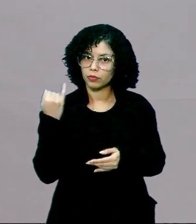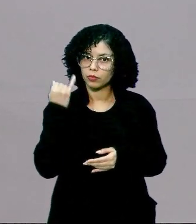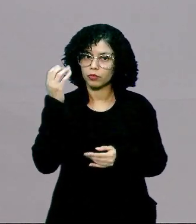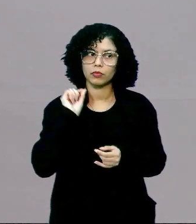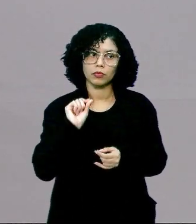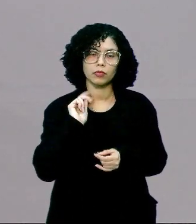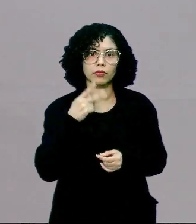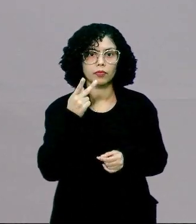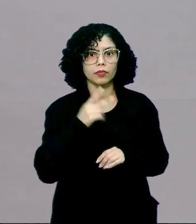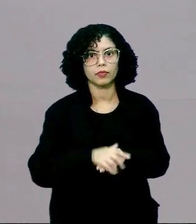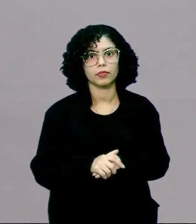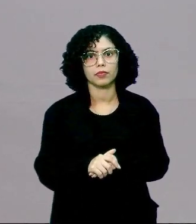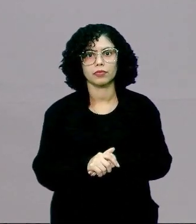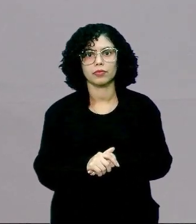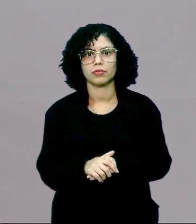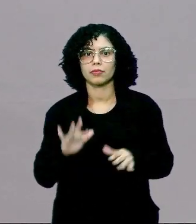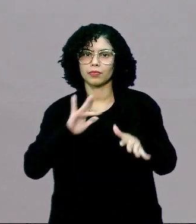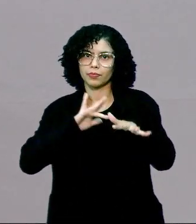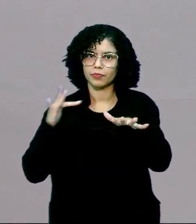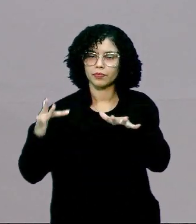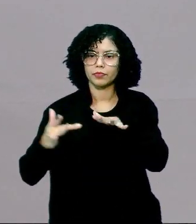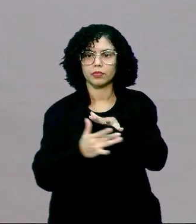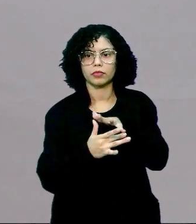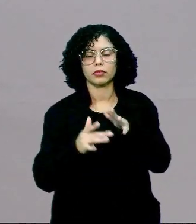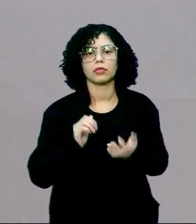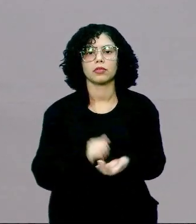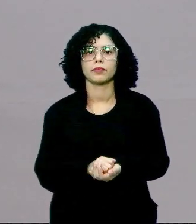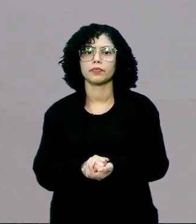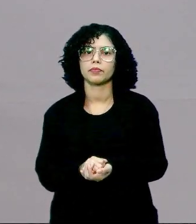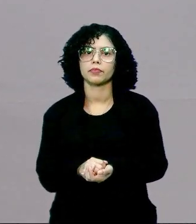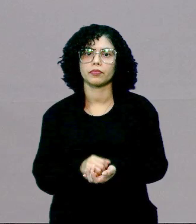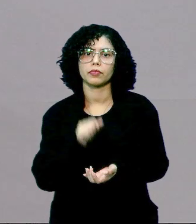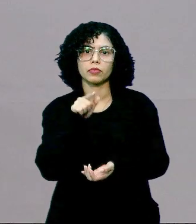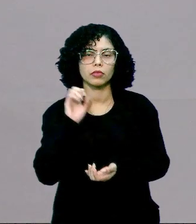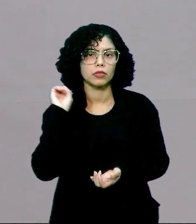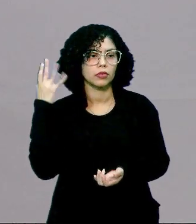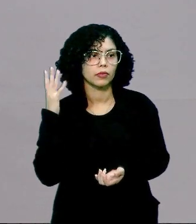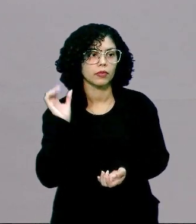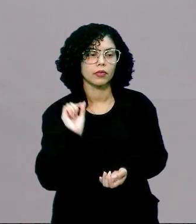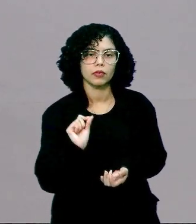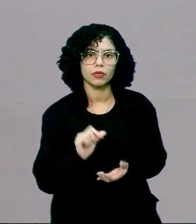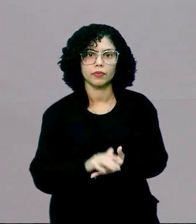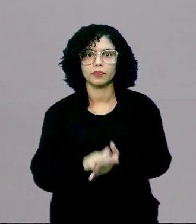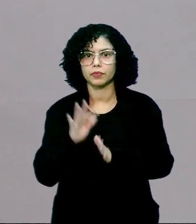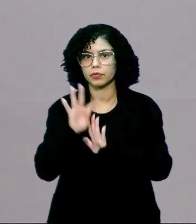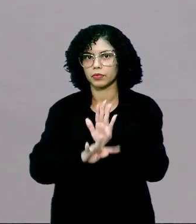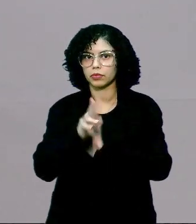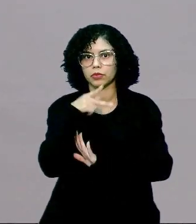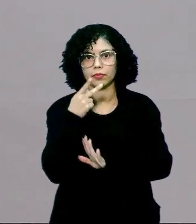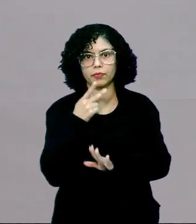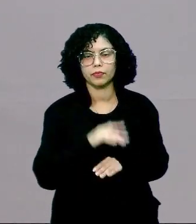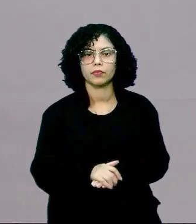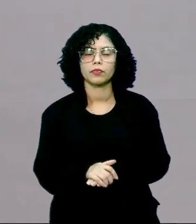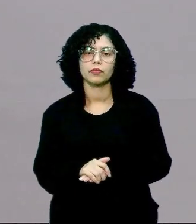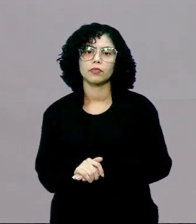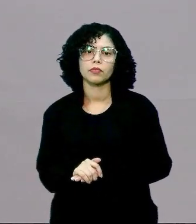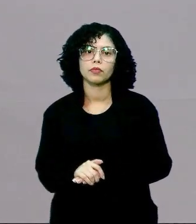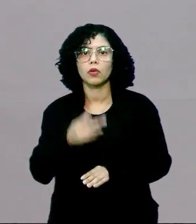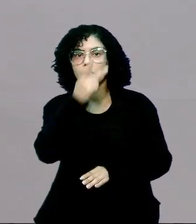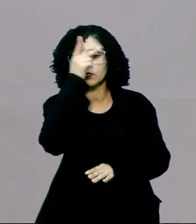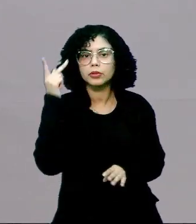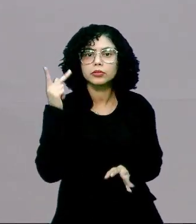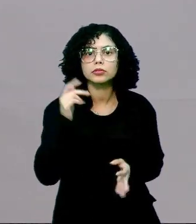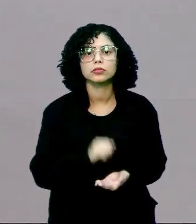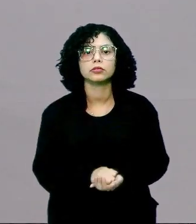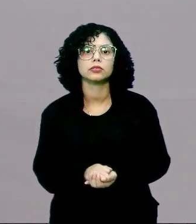no que diz respeito a redes sociais, ok? Nesse caso ali, o texto estava falando sobre uma